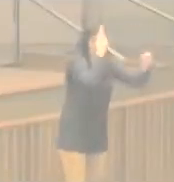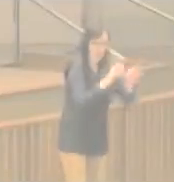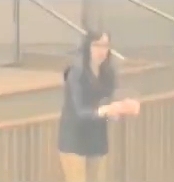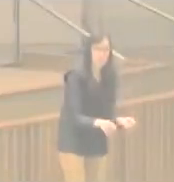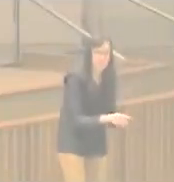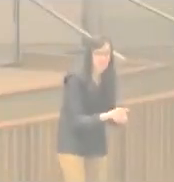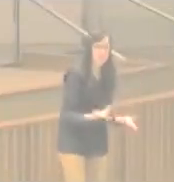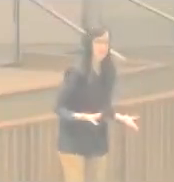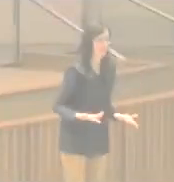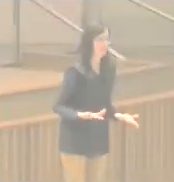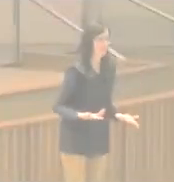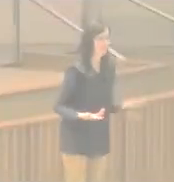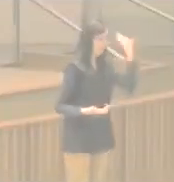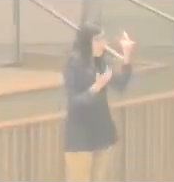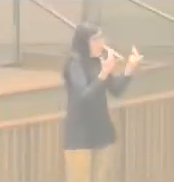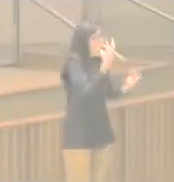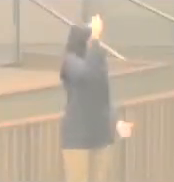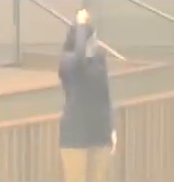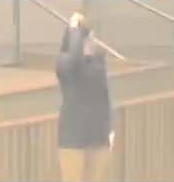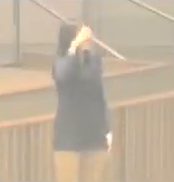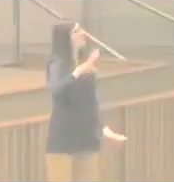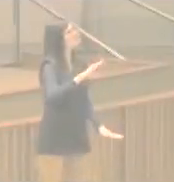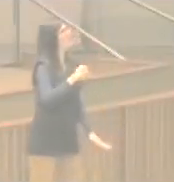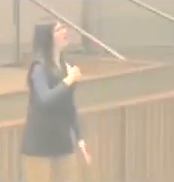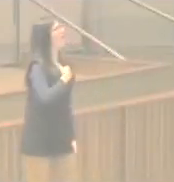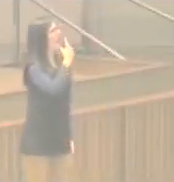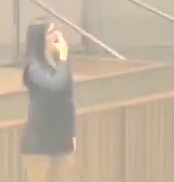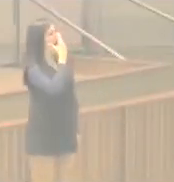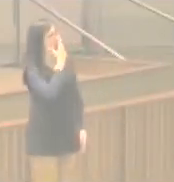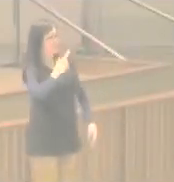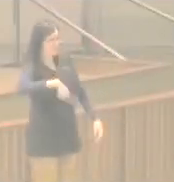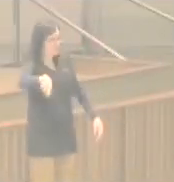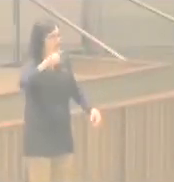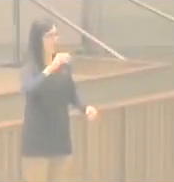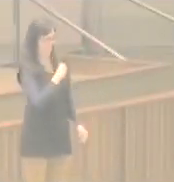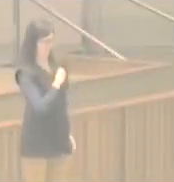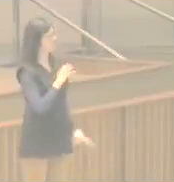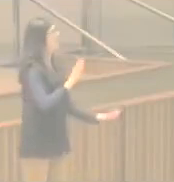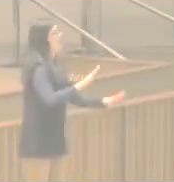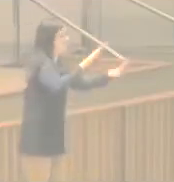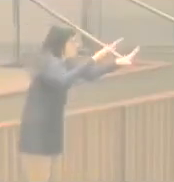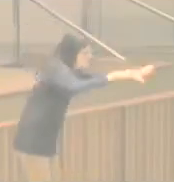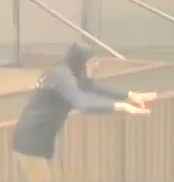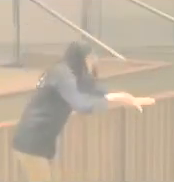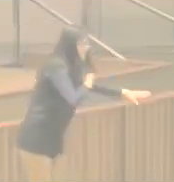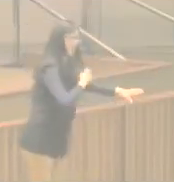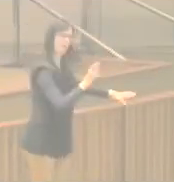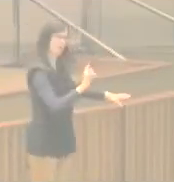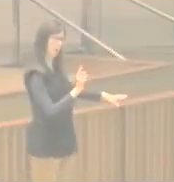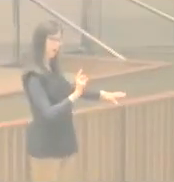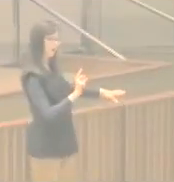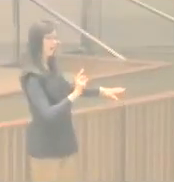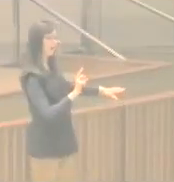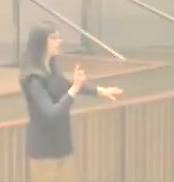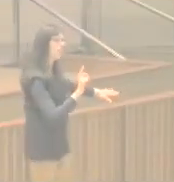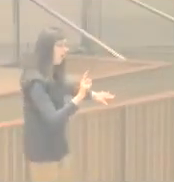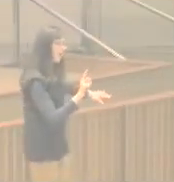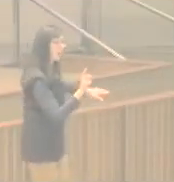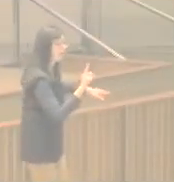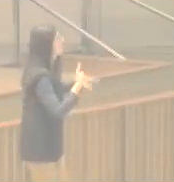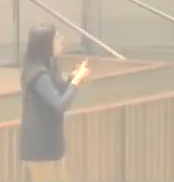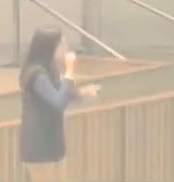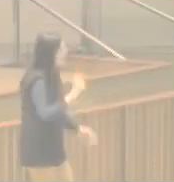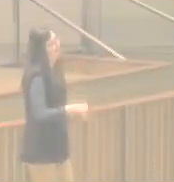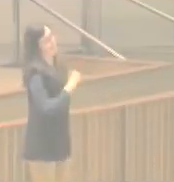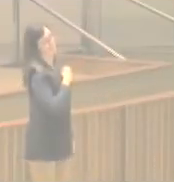era diferente com esse rei. Ele achava que essas coisas nem eram pecado, quanto mais consequências. E aí Deus